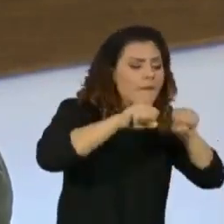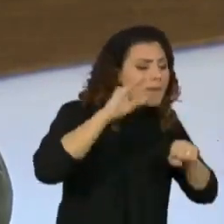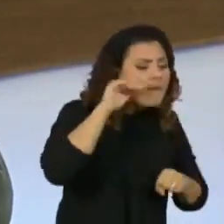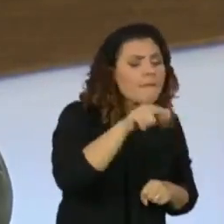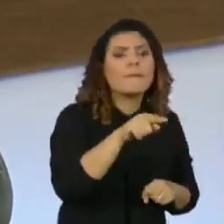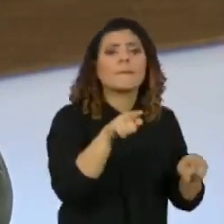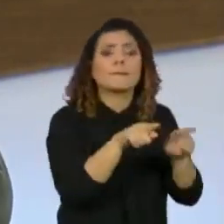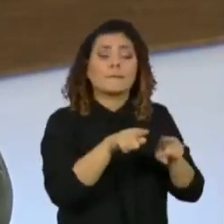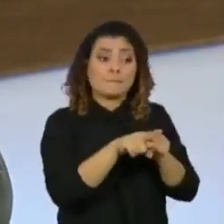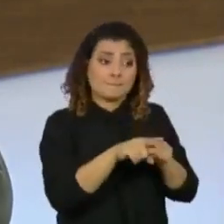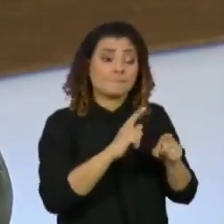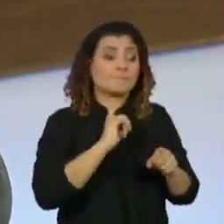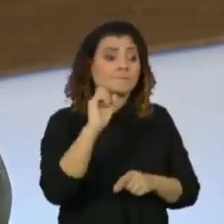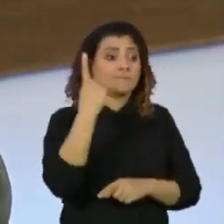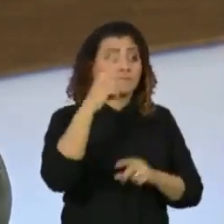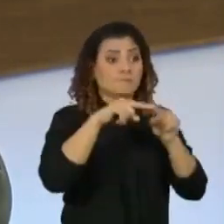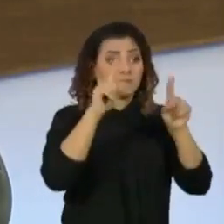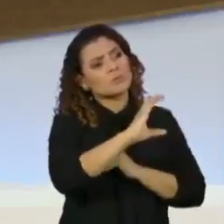investigador, né?